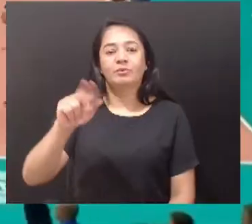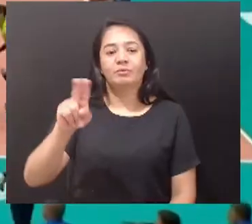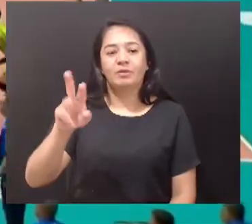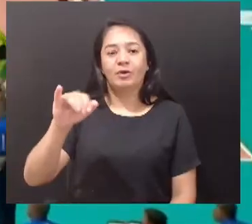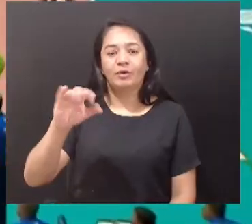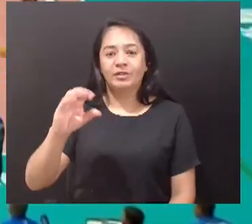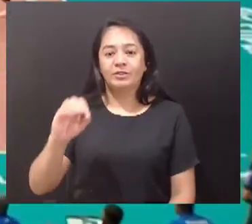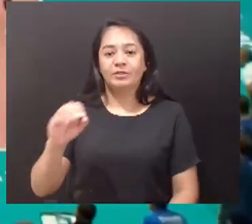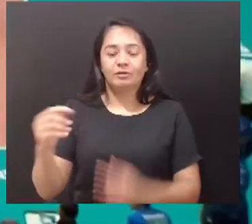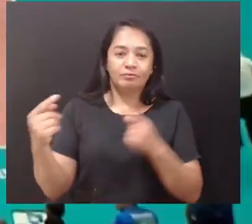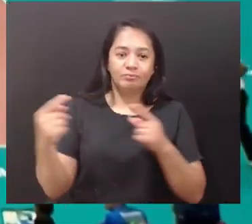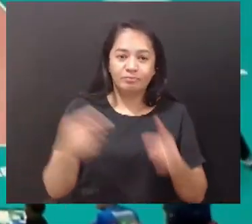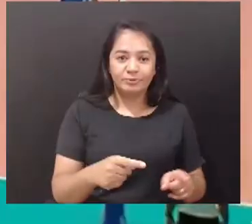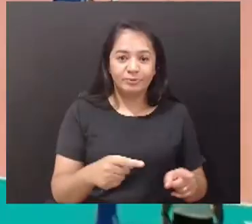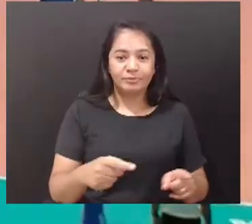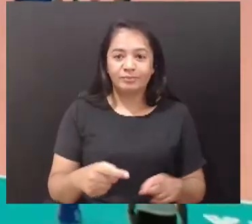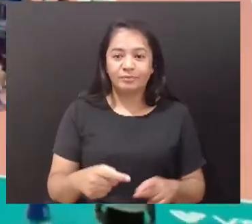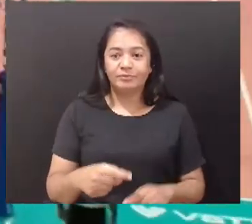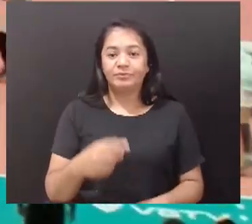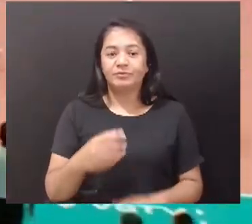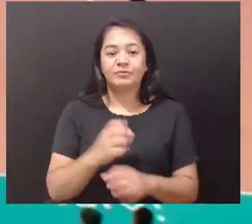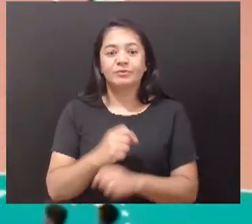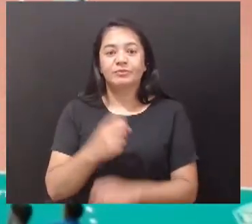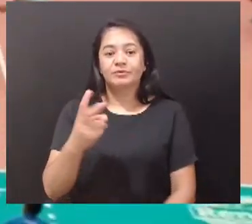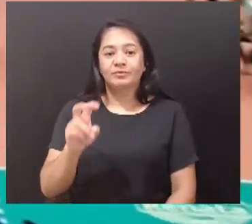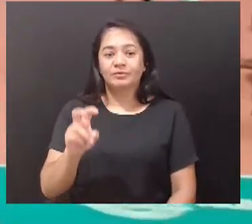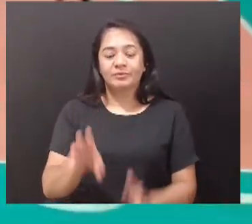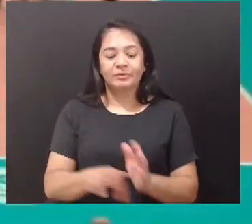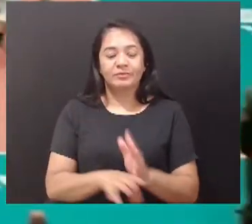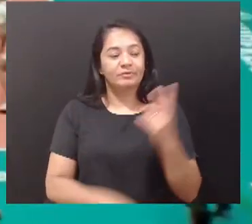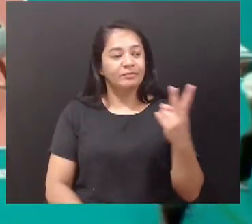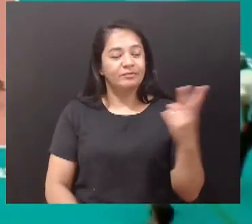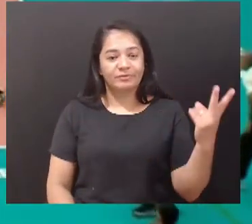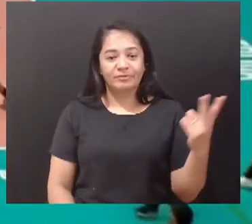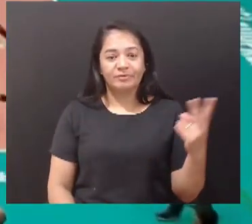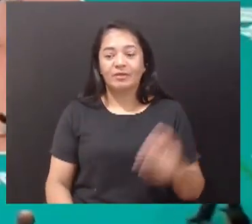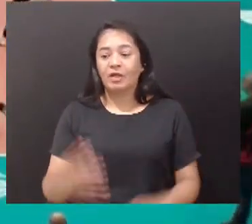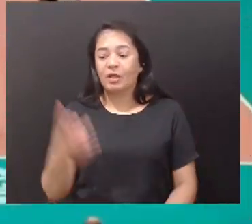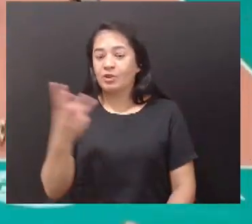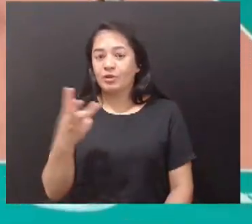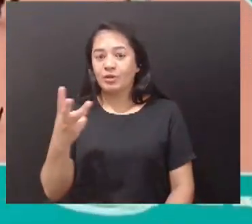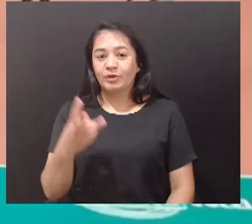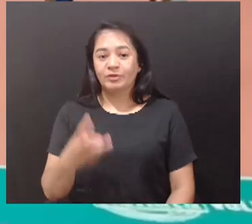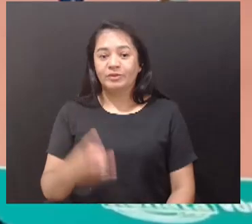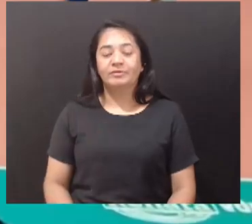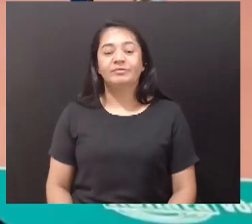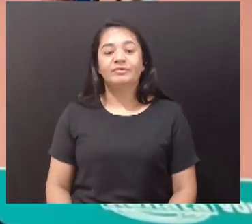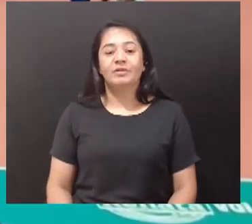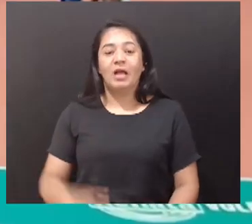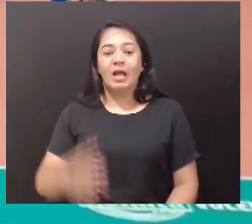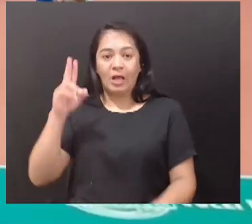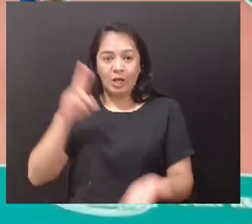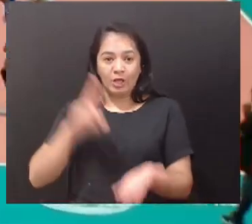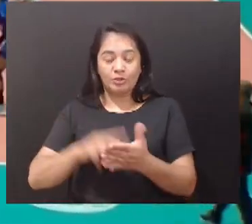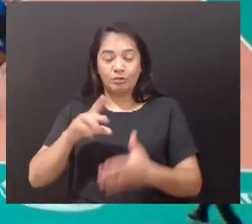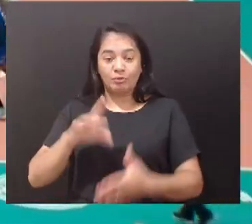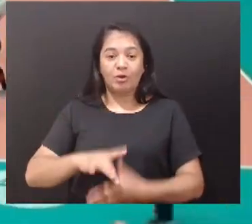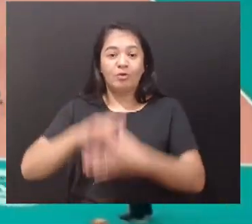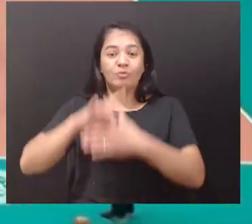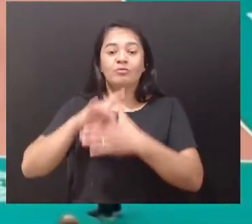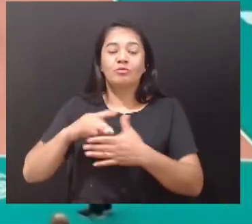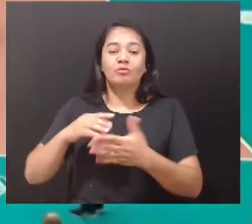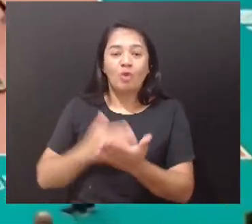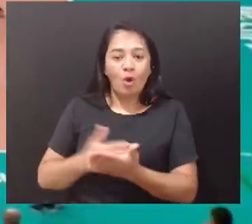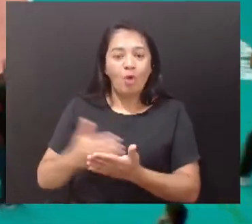rede, 25-22. No terceiro set, o vôlei Renata assumiu a liderança desde o início e